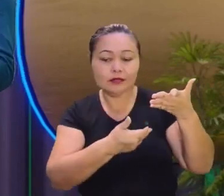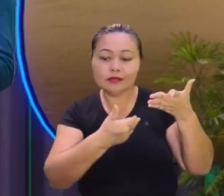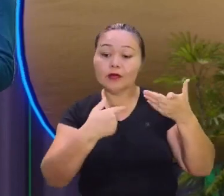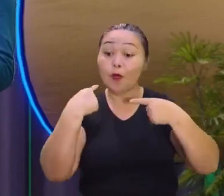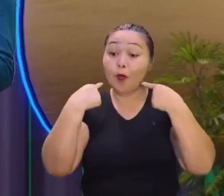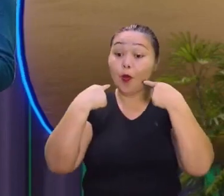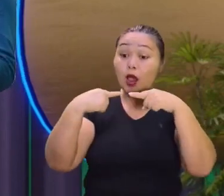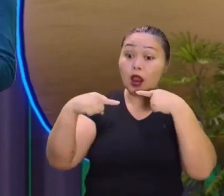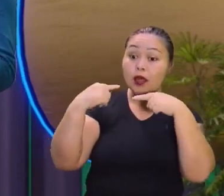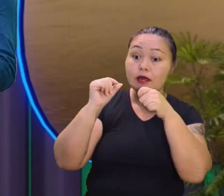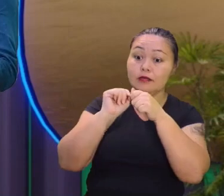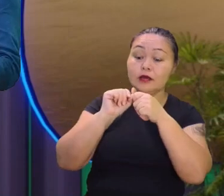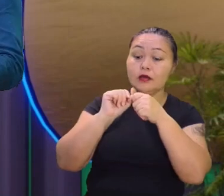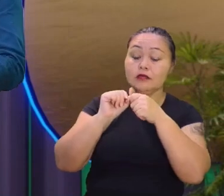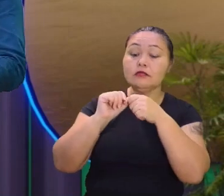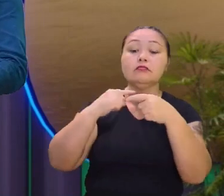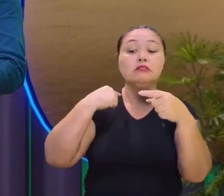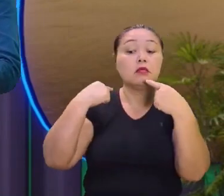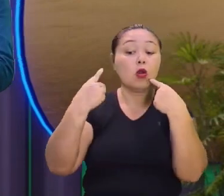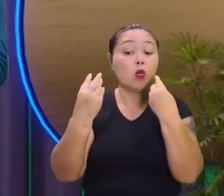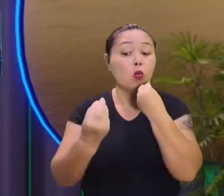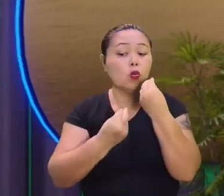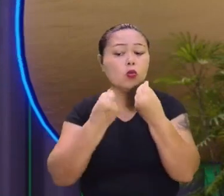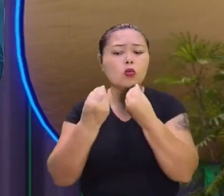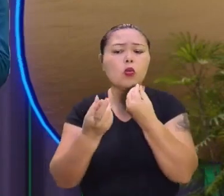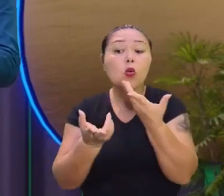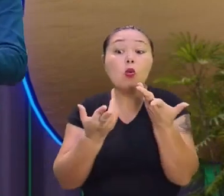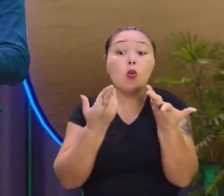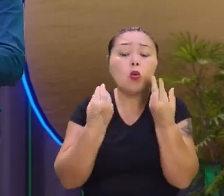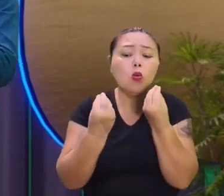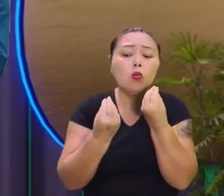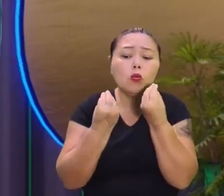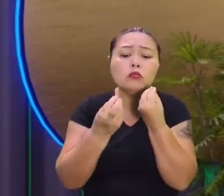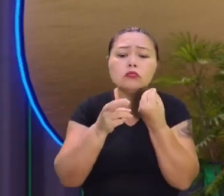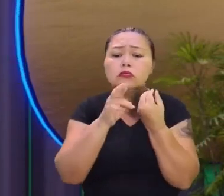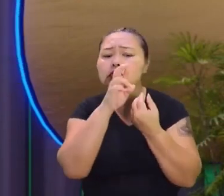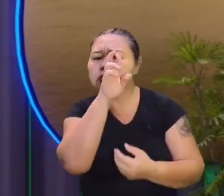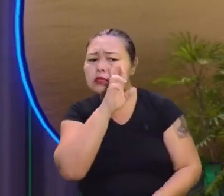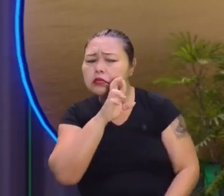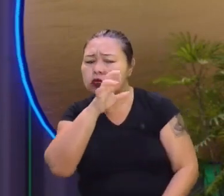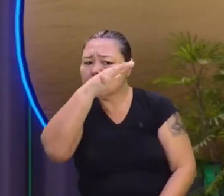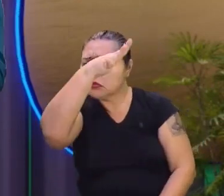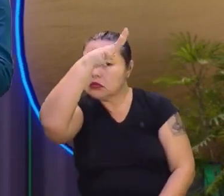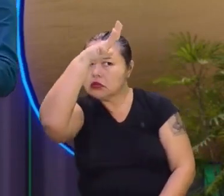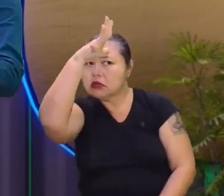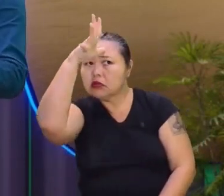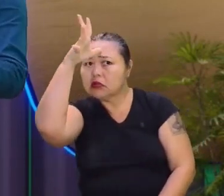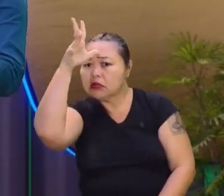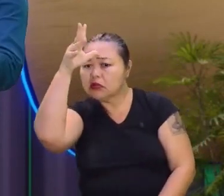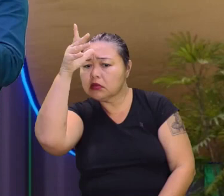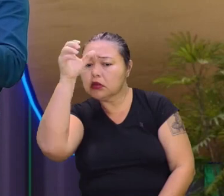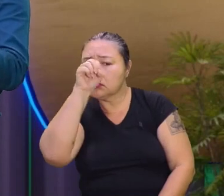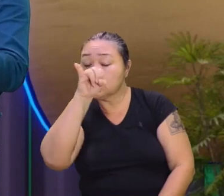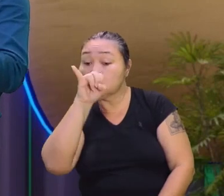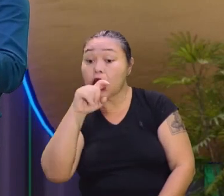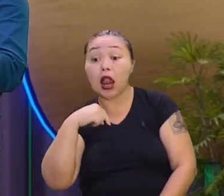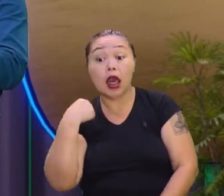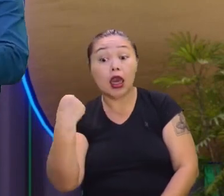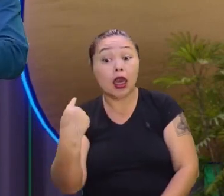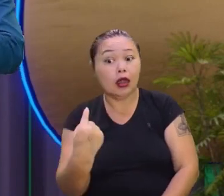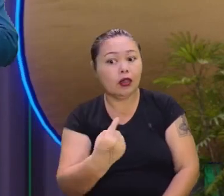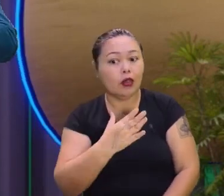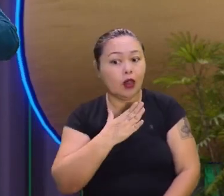muito polêmico. É isso? Como vigiar, olha só, como vigiar a Amazônia, se ela é